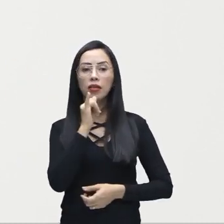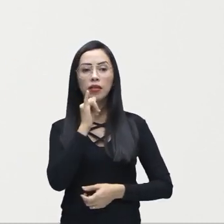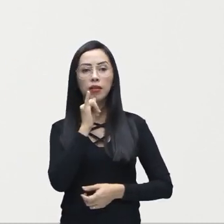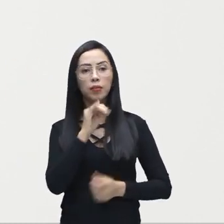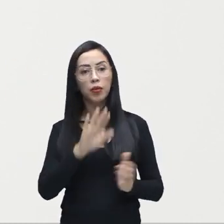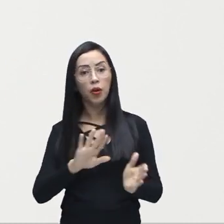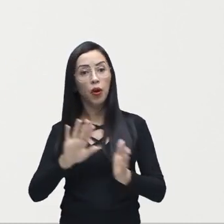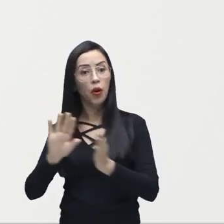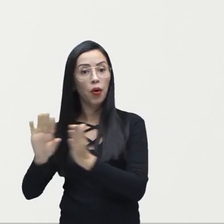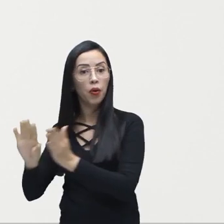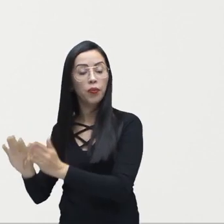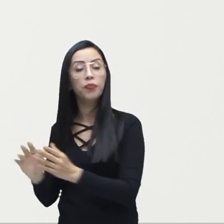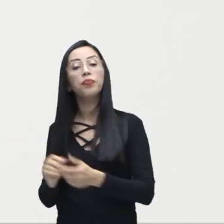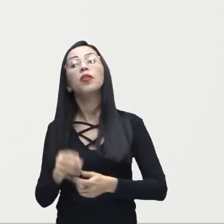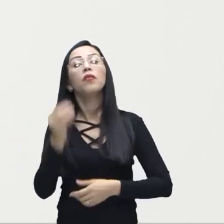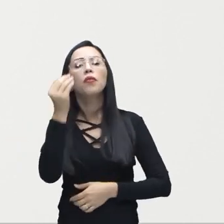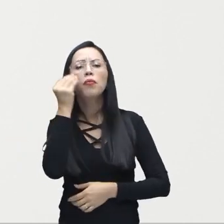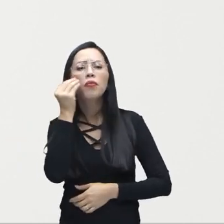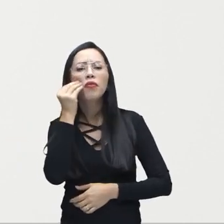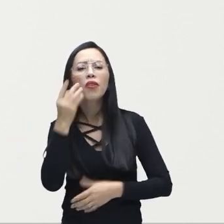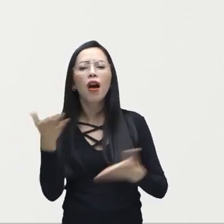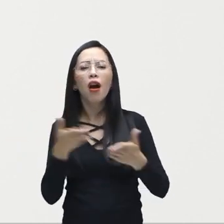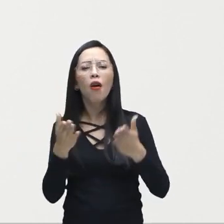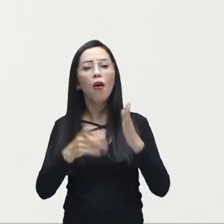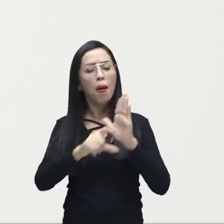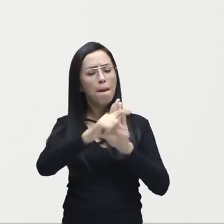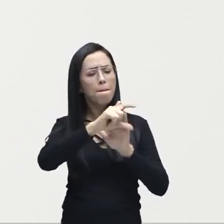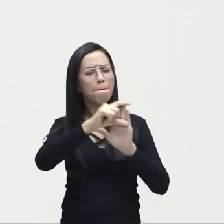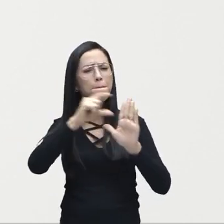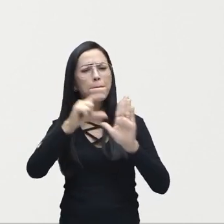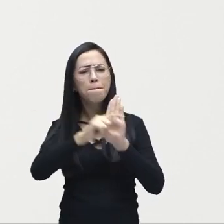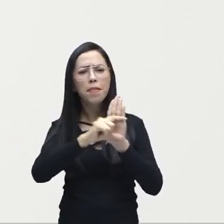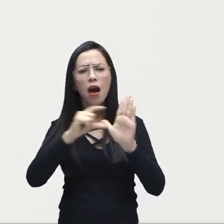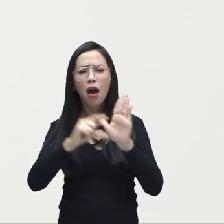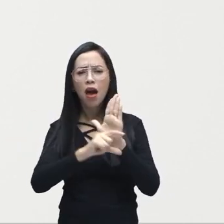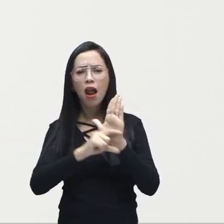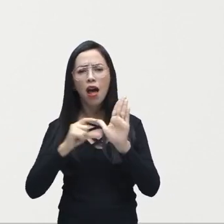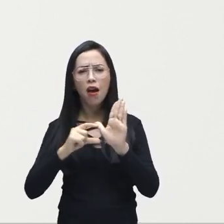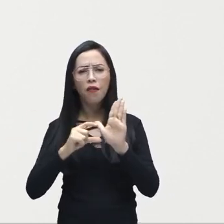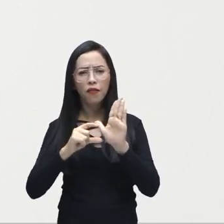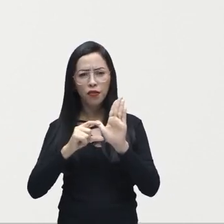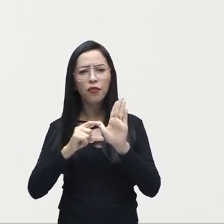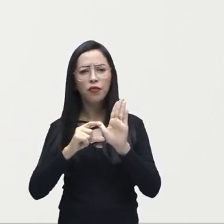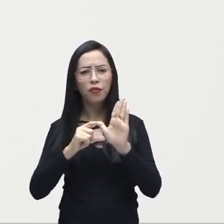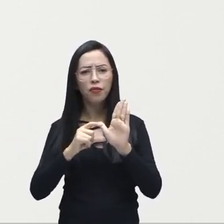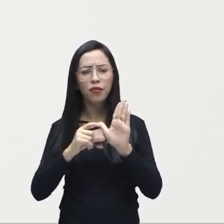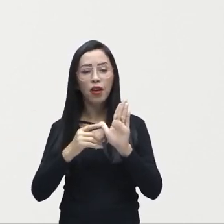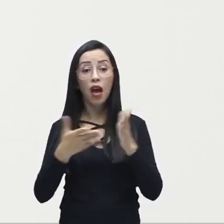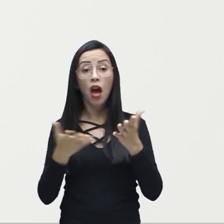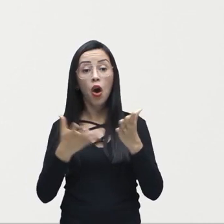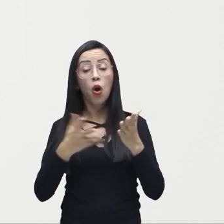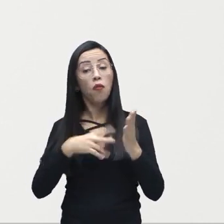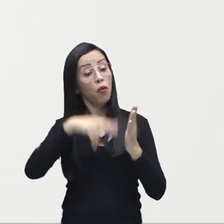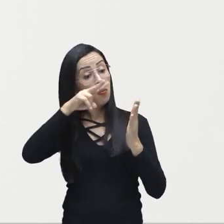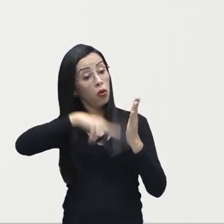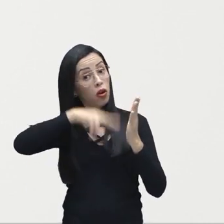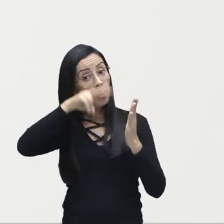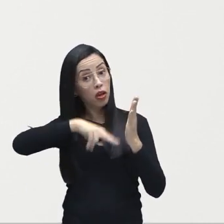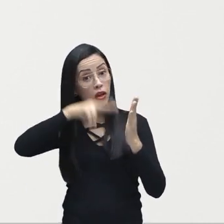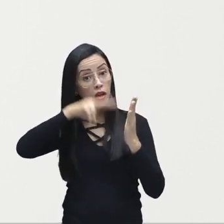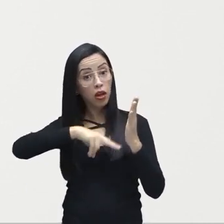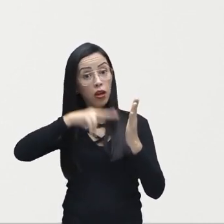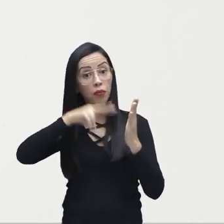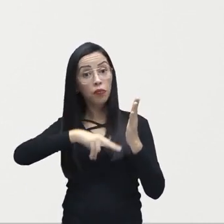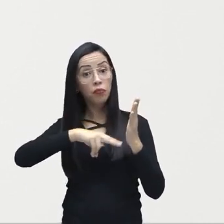análise desses parágrafos? Nós vamos fazer a leitura e, se possível, nós